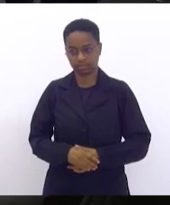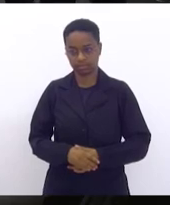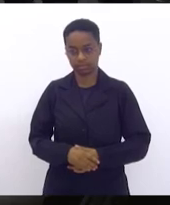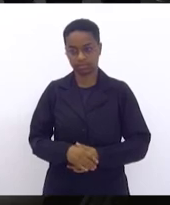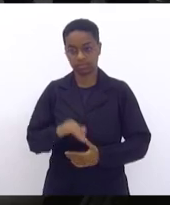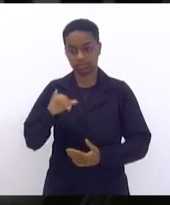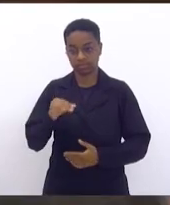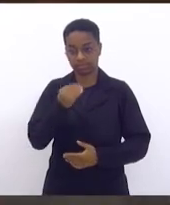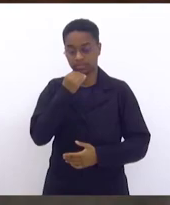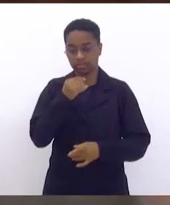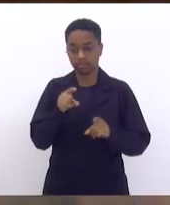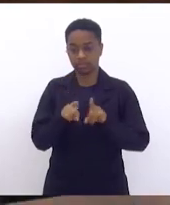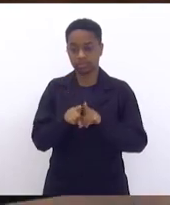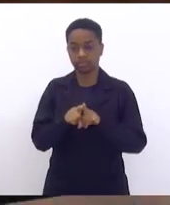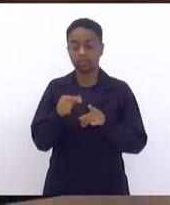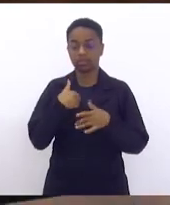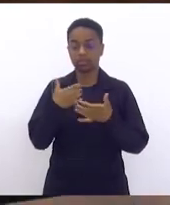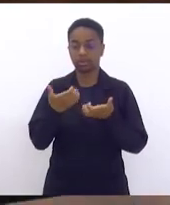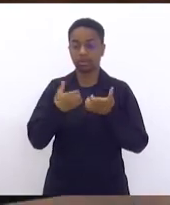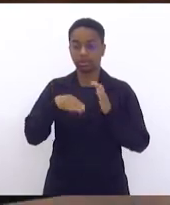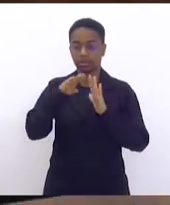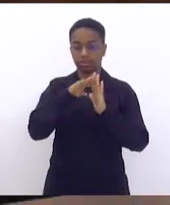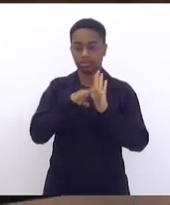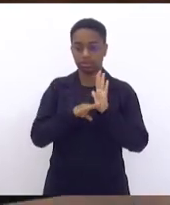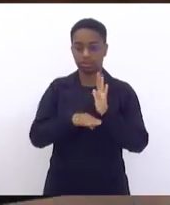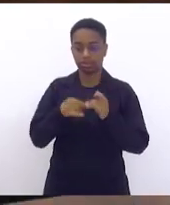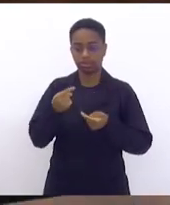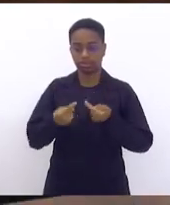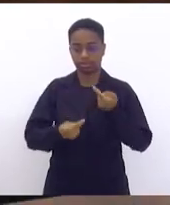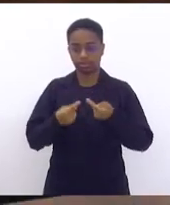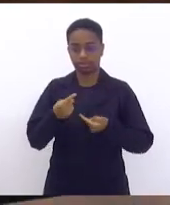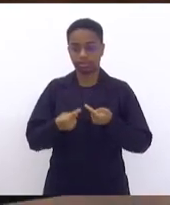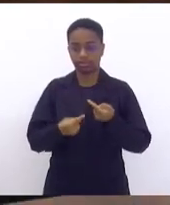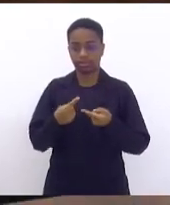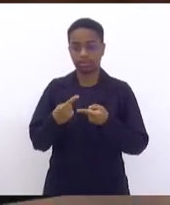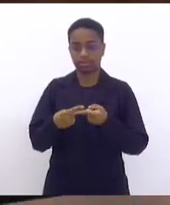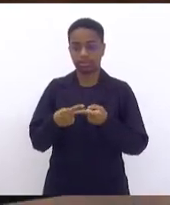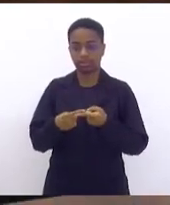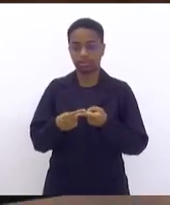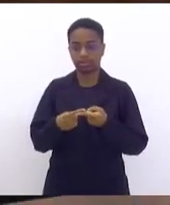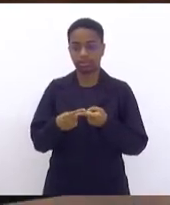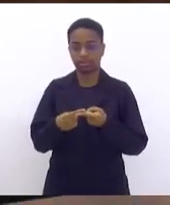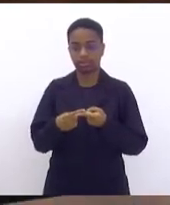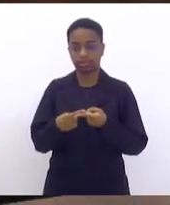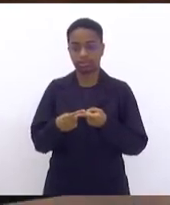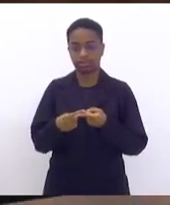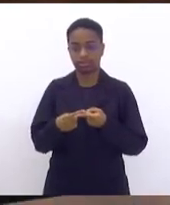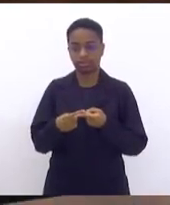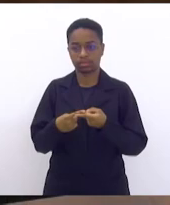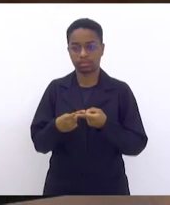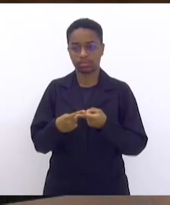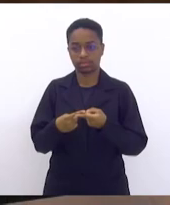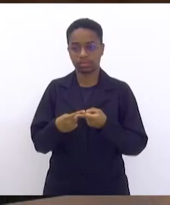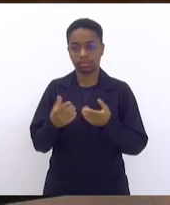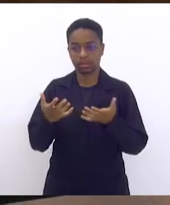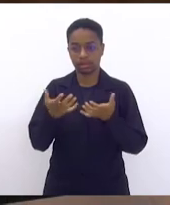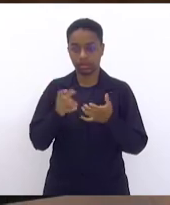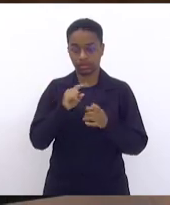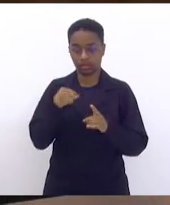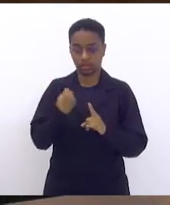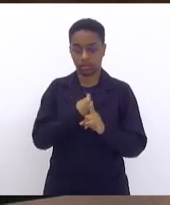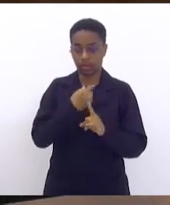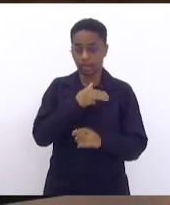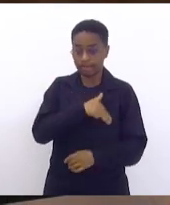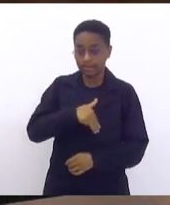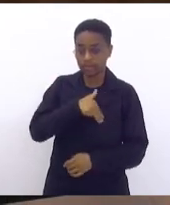Aproveitando, presidente, gostaria de chamar os trabalhos à ordem para fazer com que esta missão, porque isto é uma missão